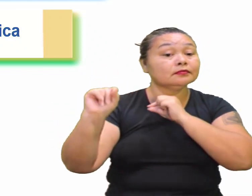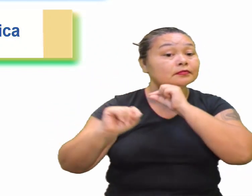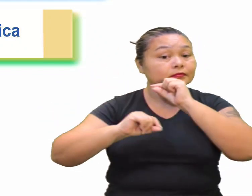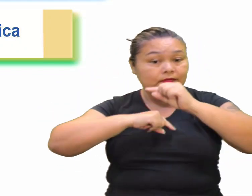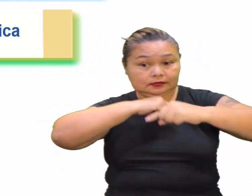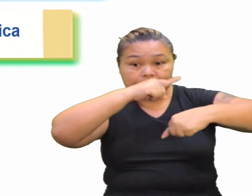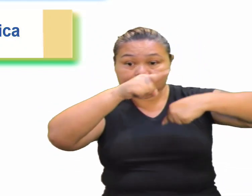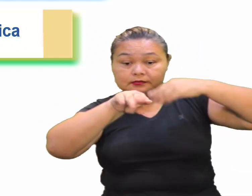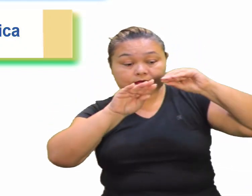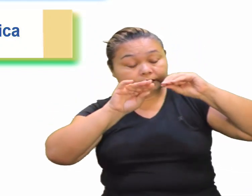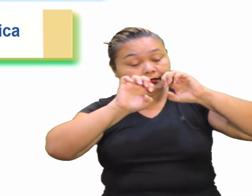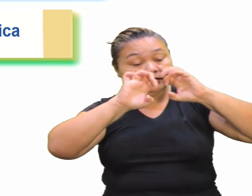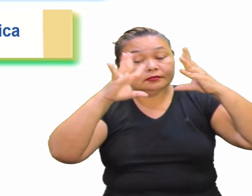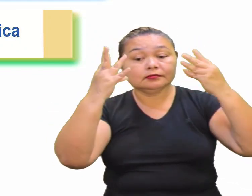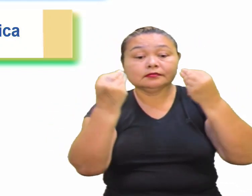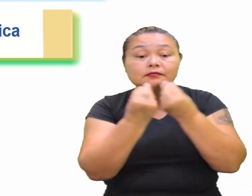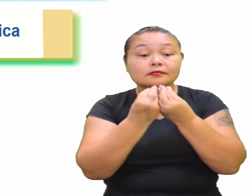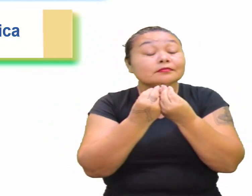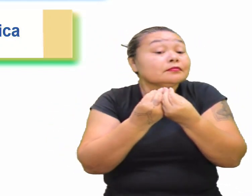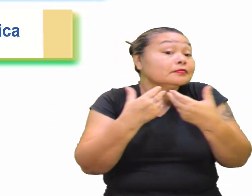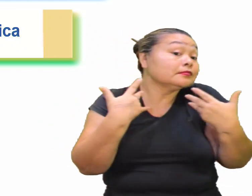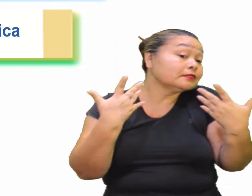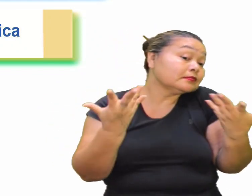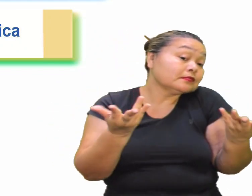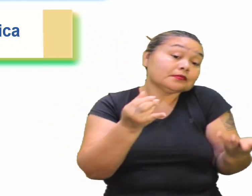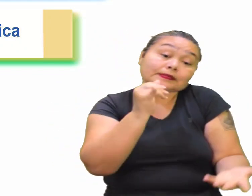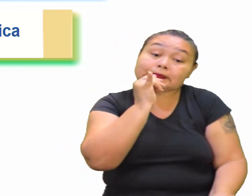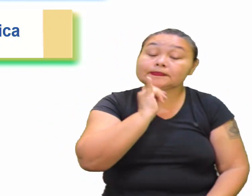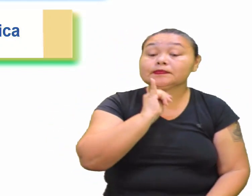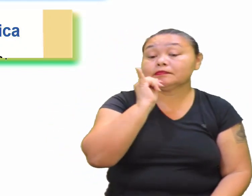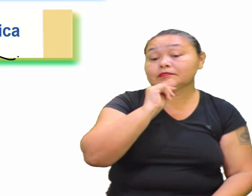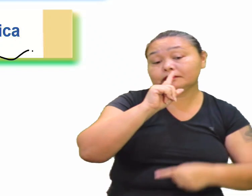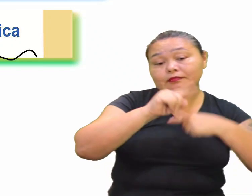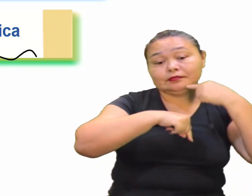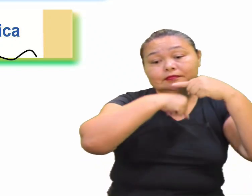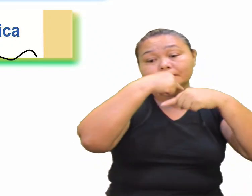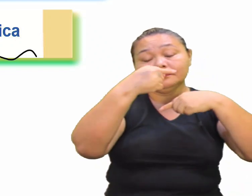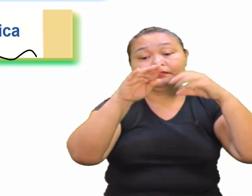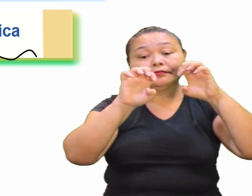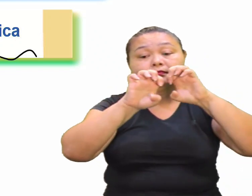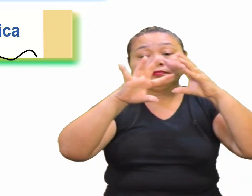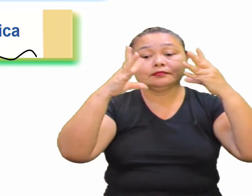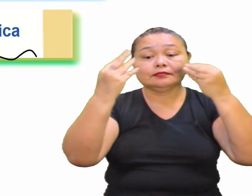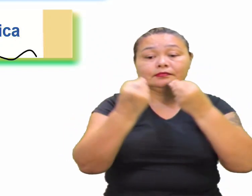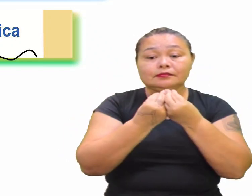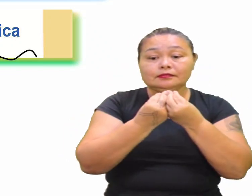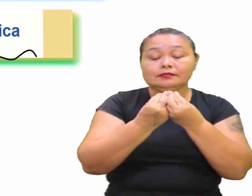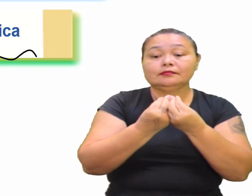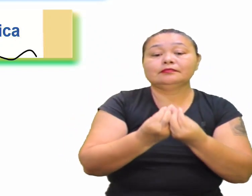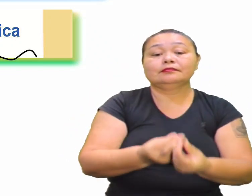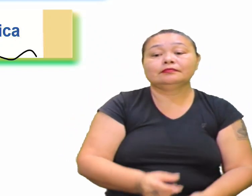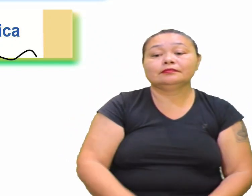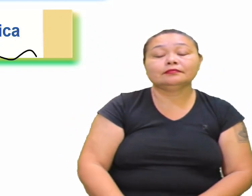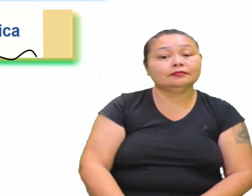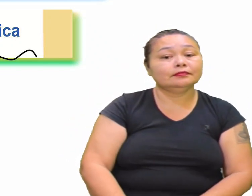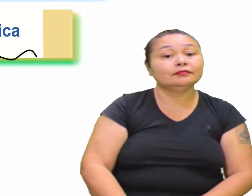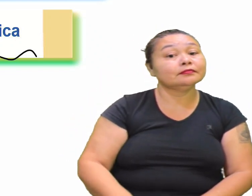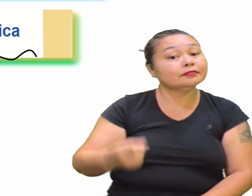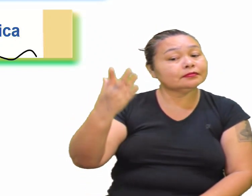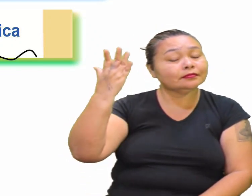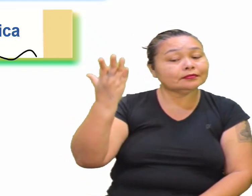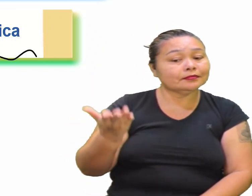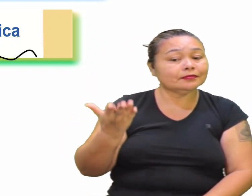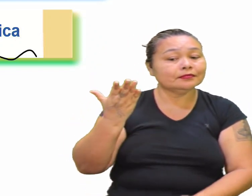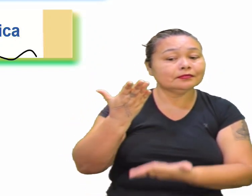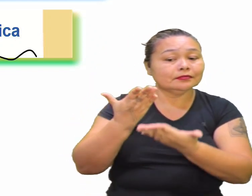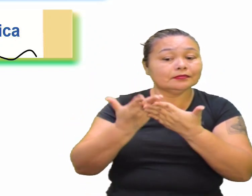uma sucessão ecológica e, lógico, né, um exemplo de sucessão ecológica. Então, é uma aula